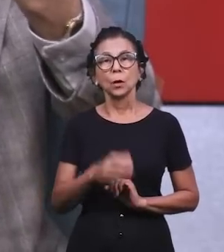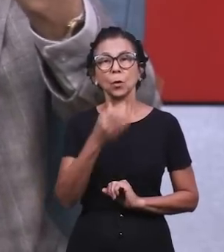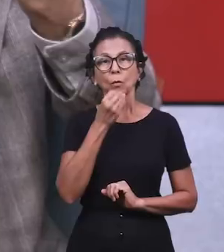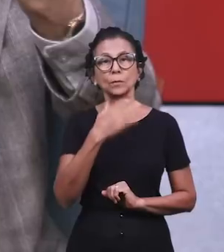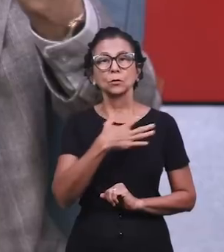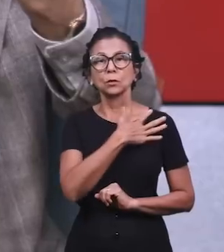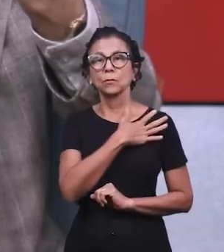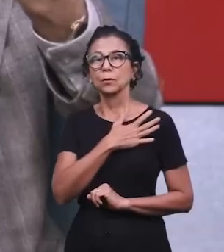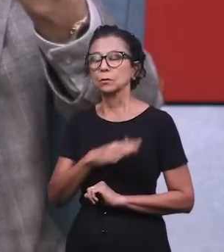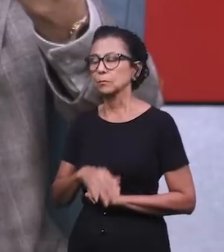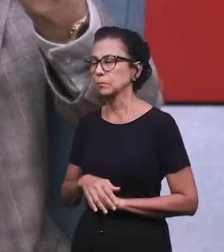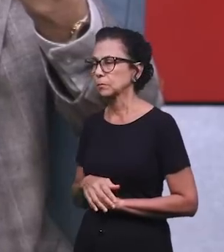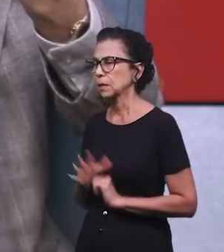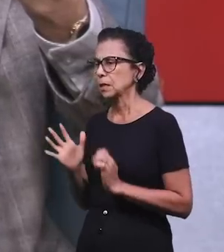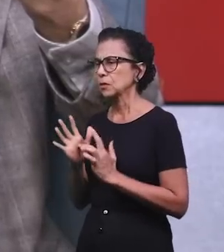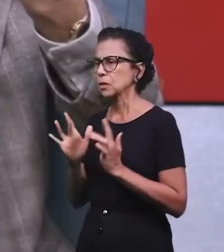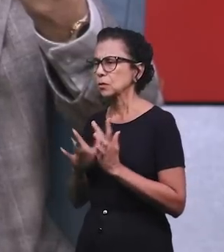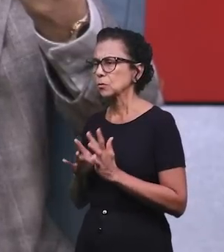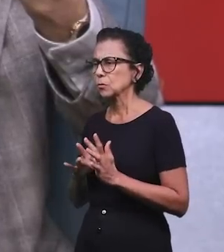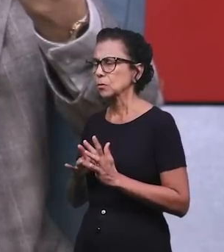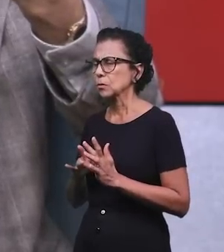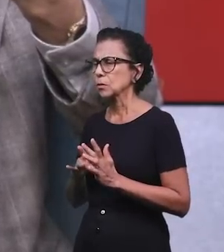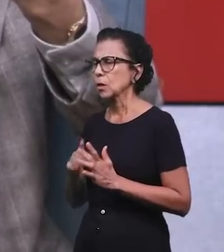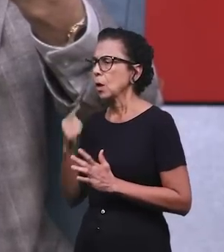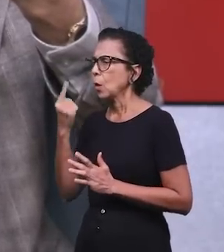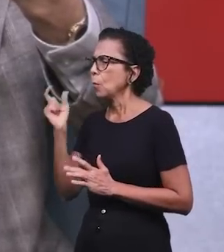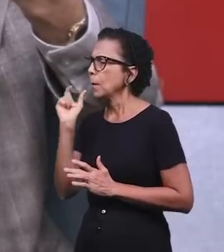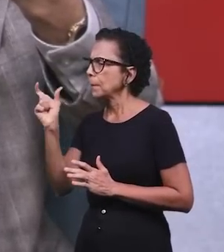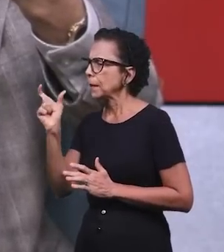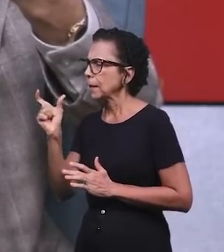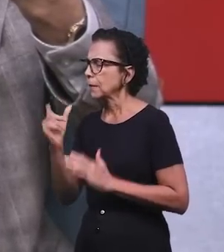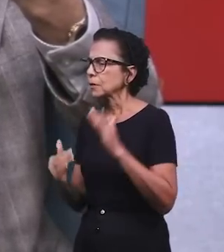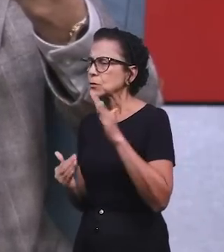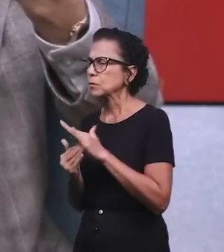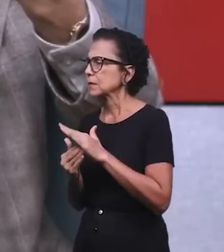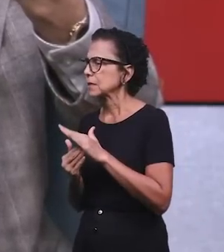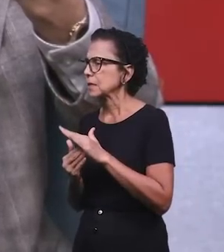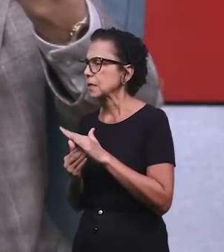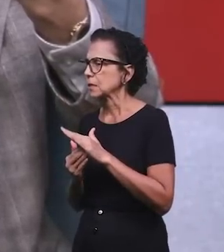uma palavra, e ele vai ser curado. O senhor não precisa ir lá, eu